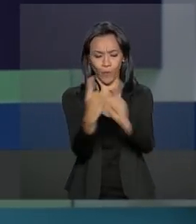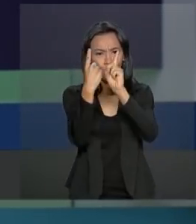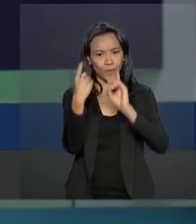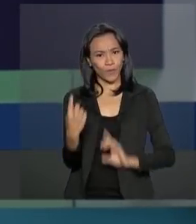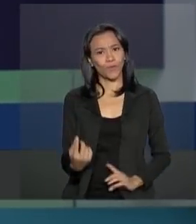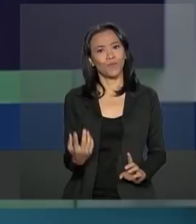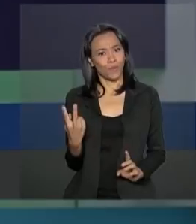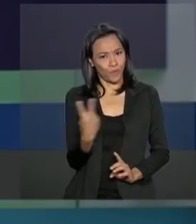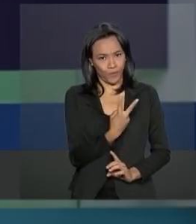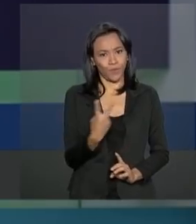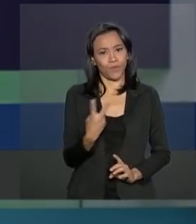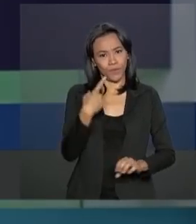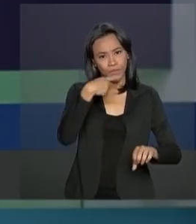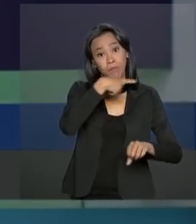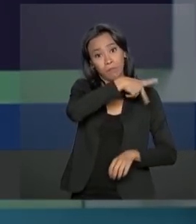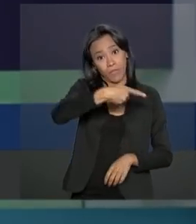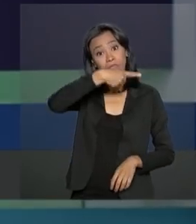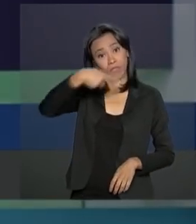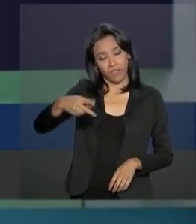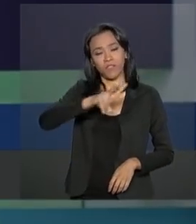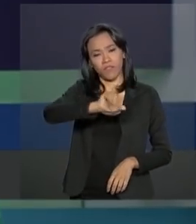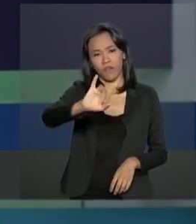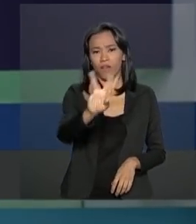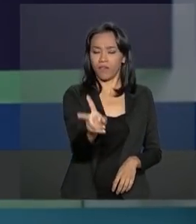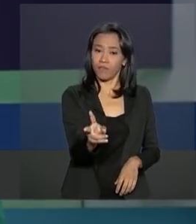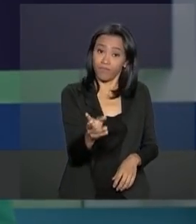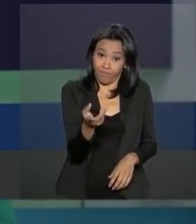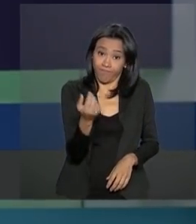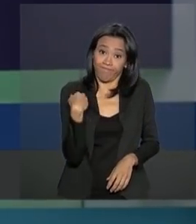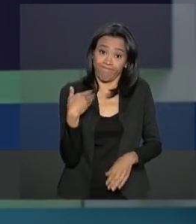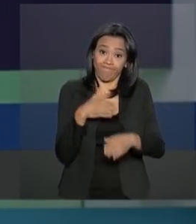Jair Bolsonaro com o presidente da Argentina você encontra